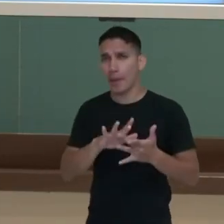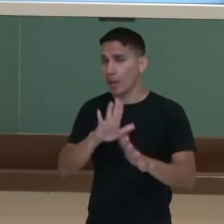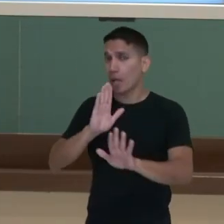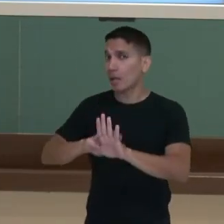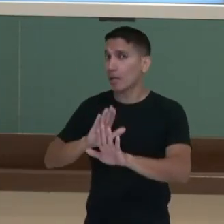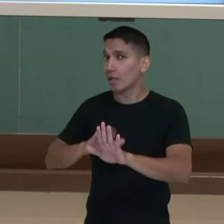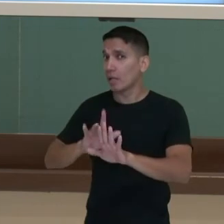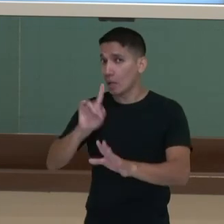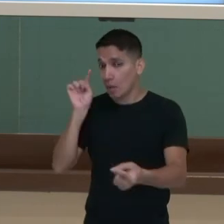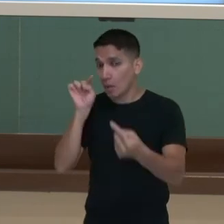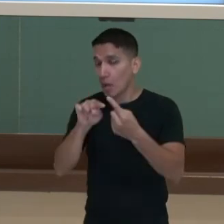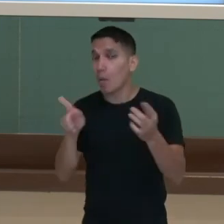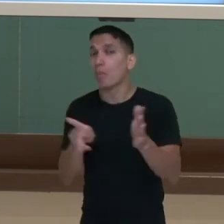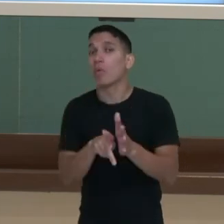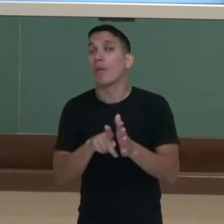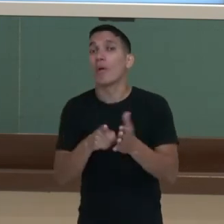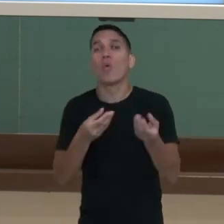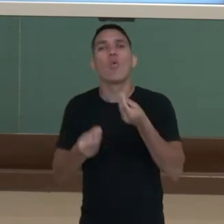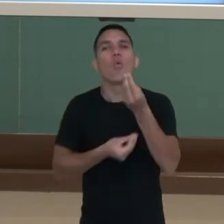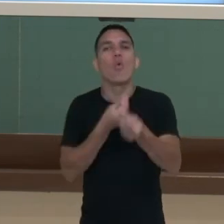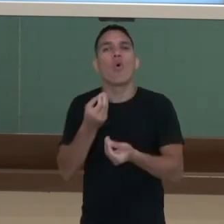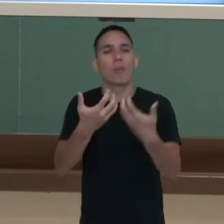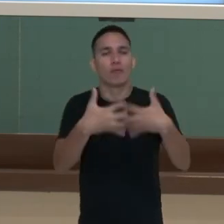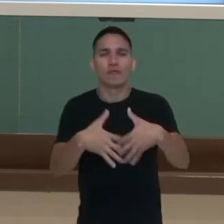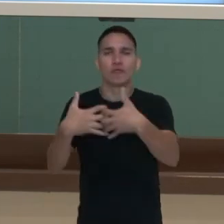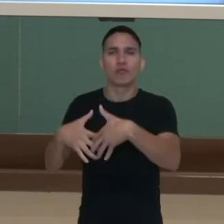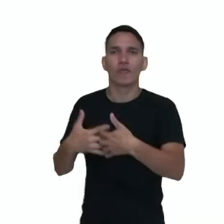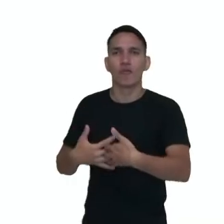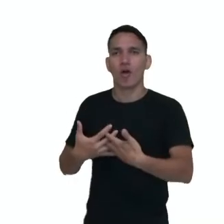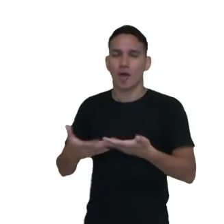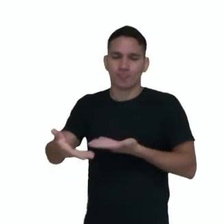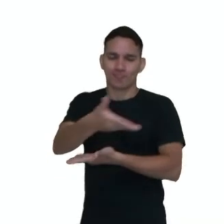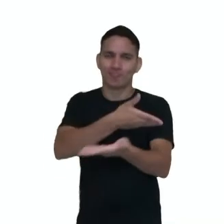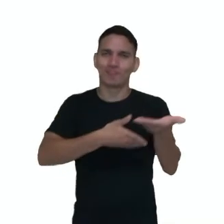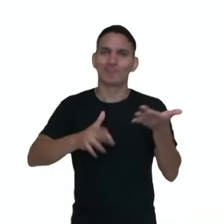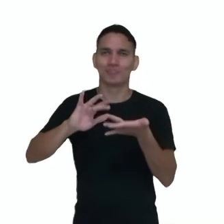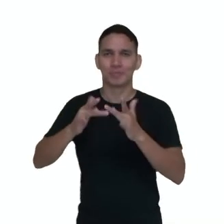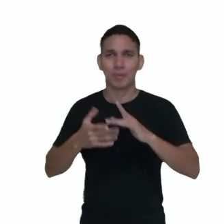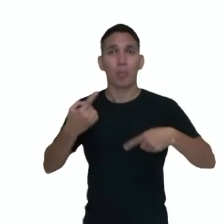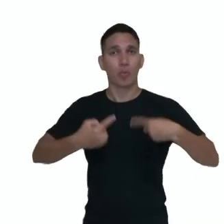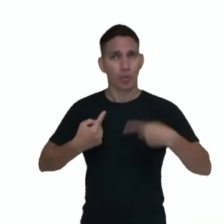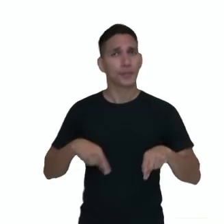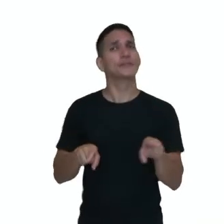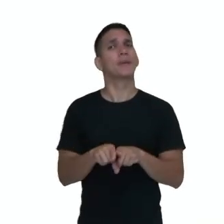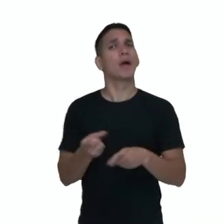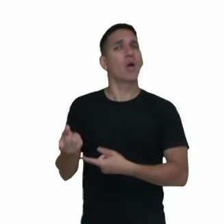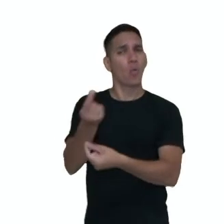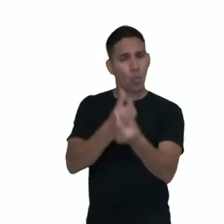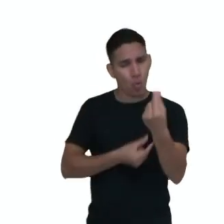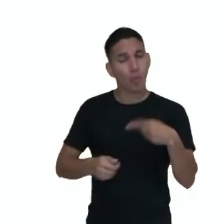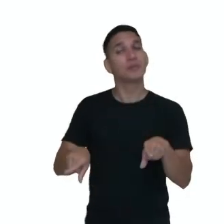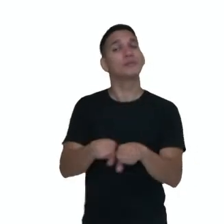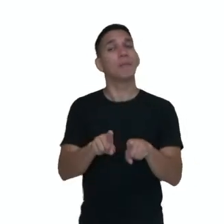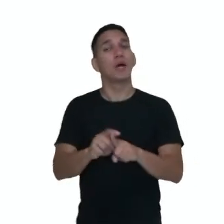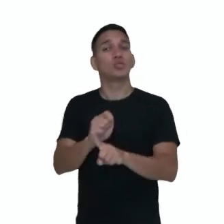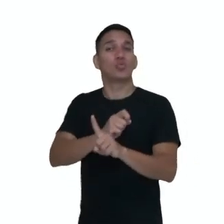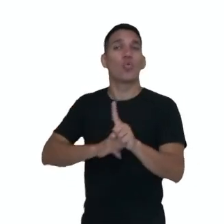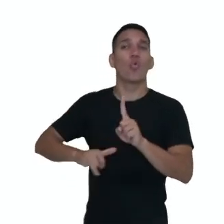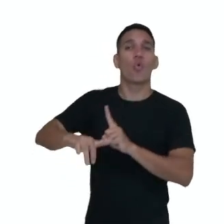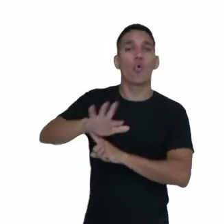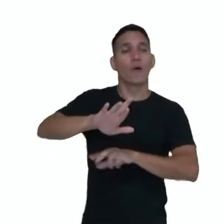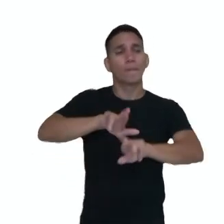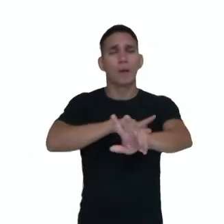o estudo sistemático então das relações políticas, também econômicas e sociais, por exemplo, né, de diferentes nações,